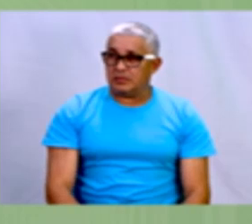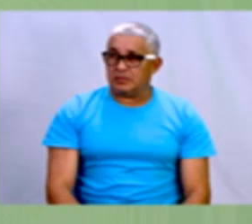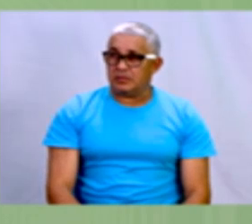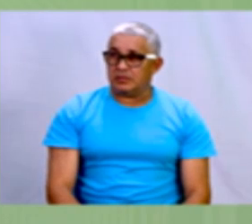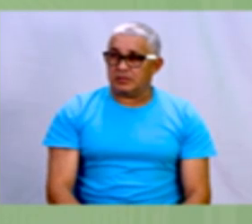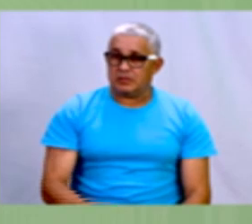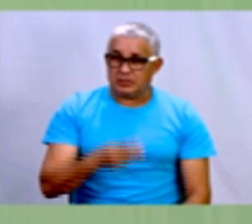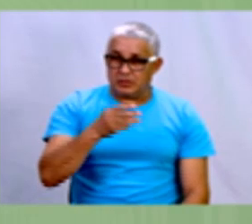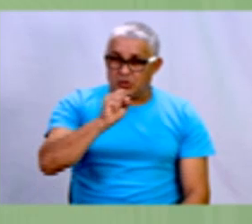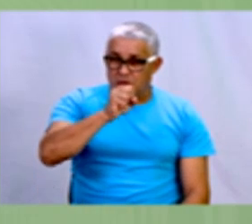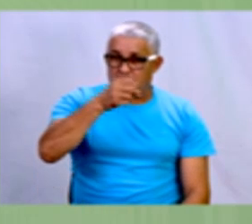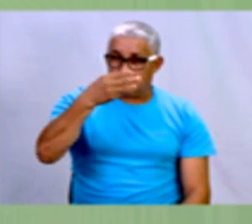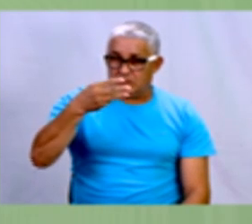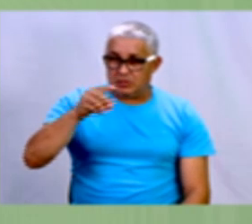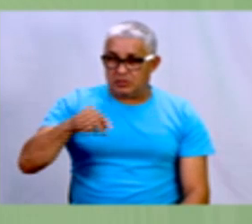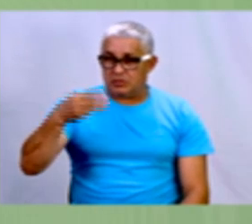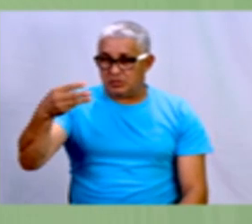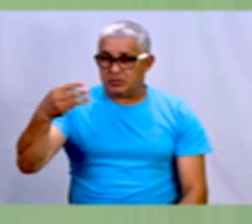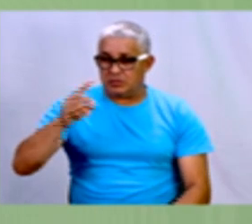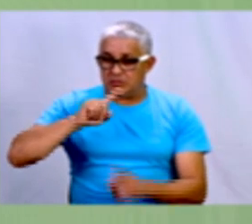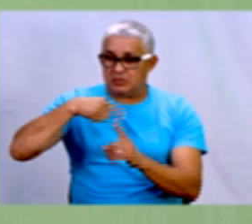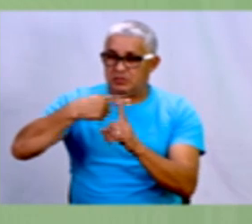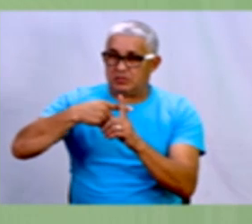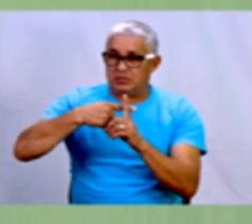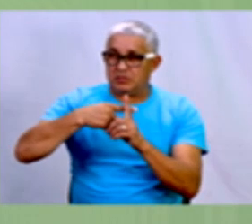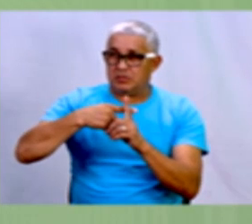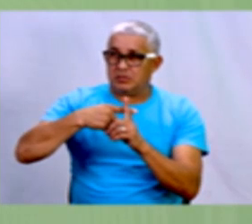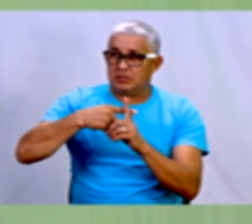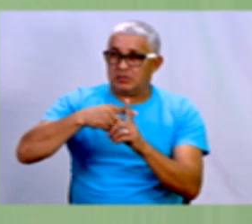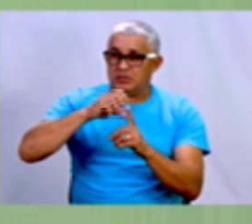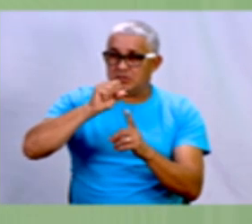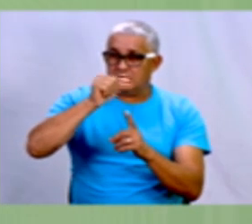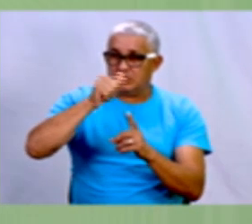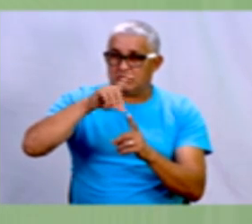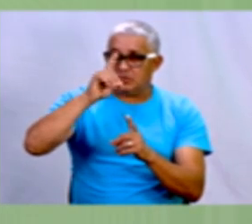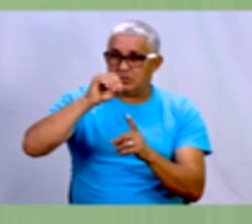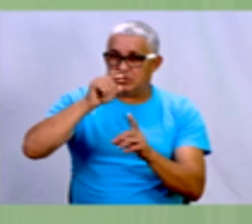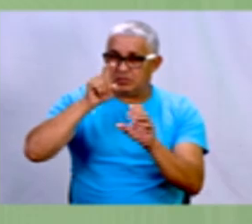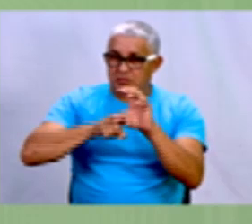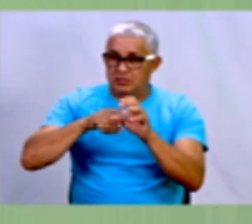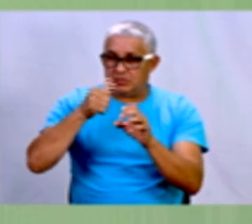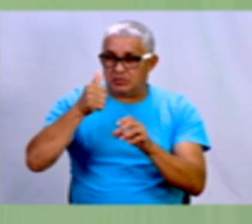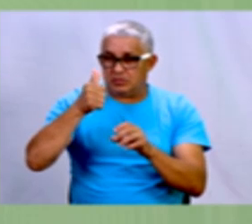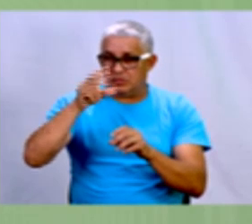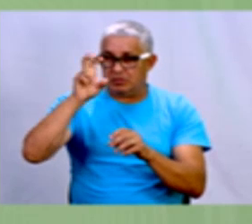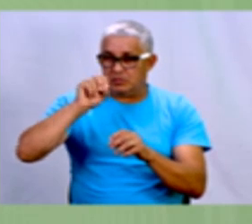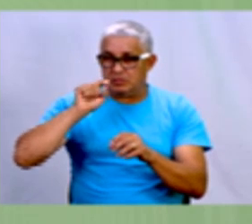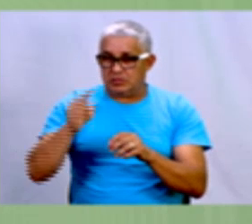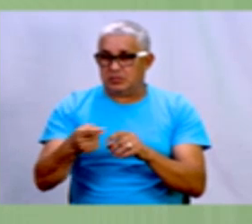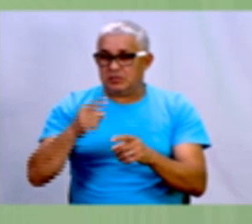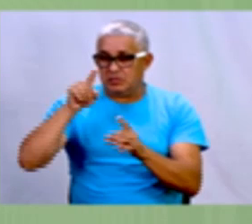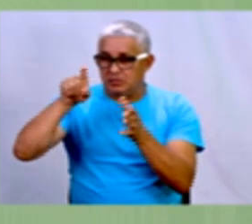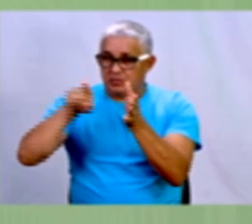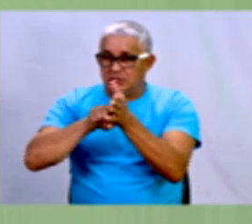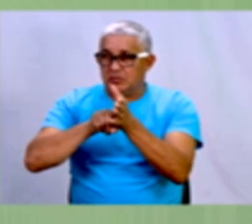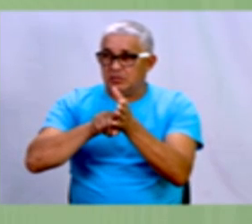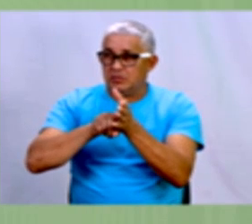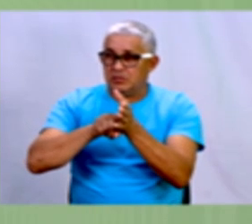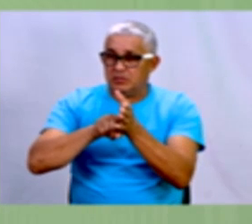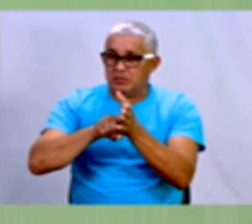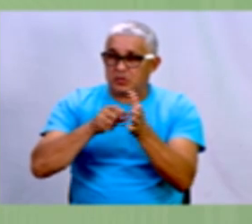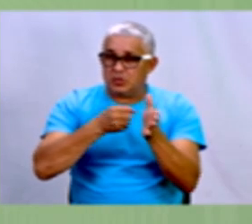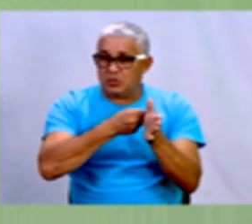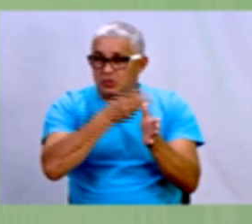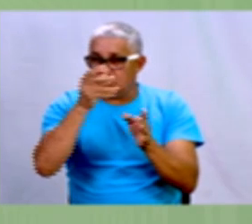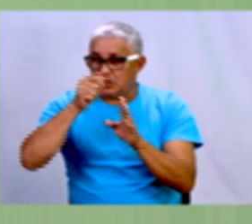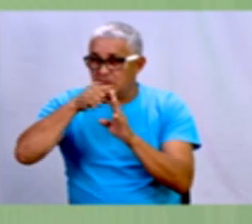amortização, 833,33, mais saldo devedor, 150 mil, menos número de períodos